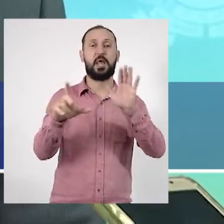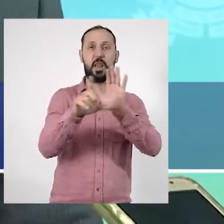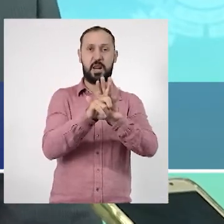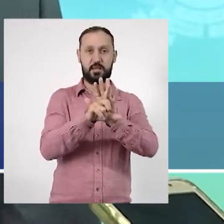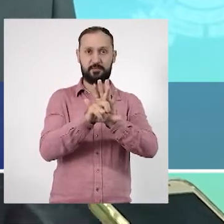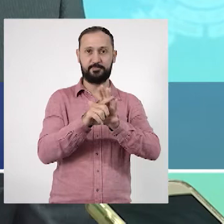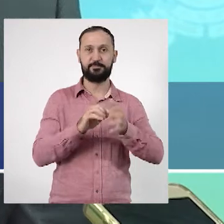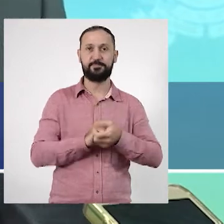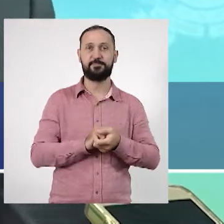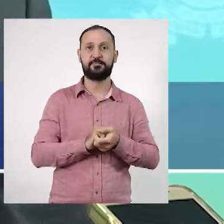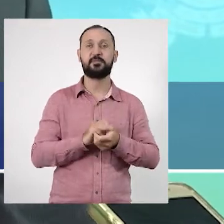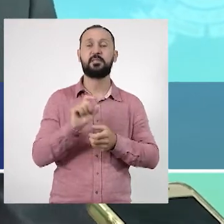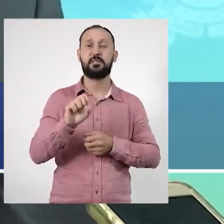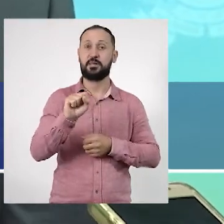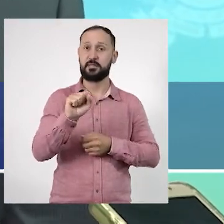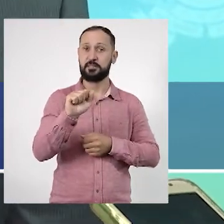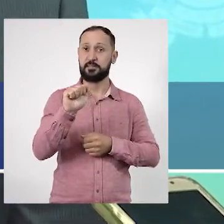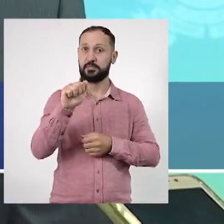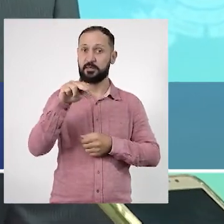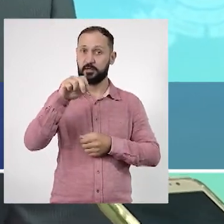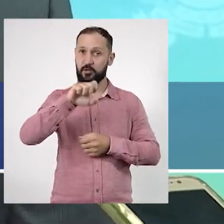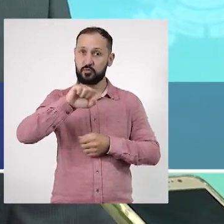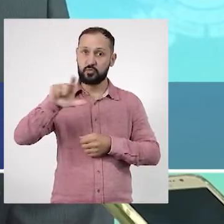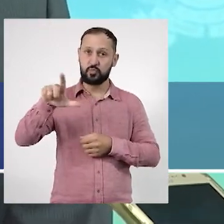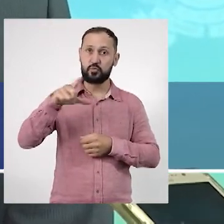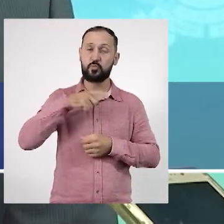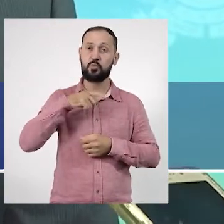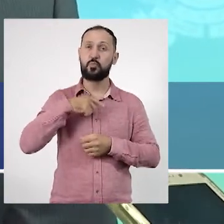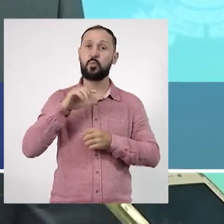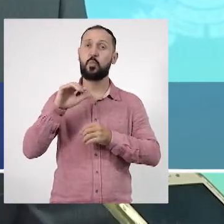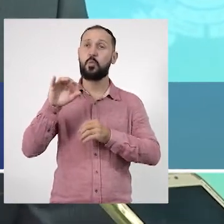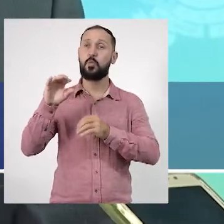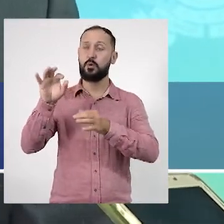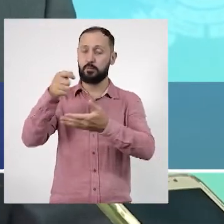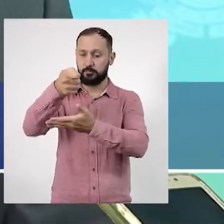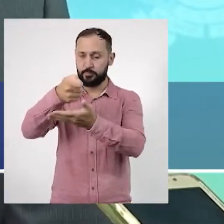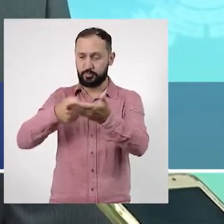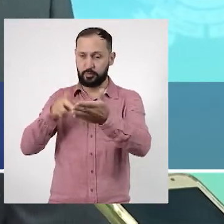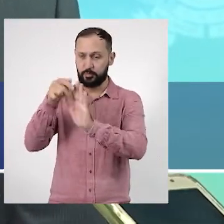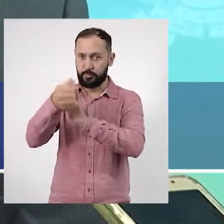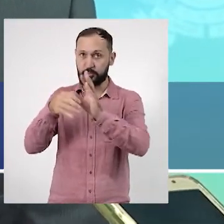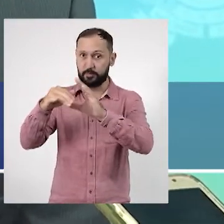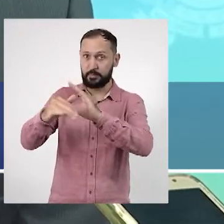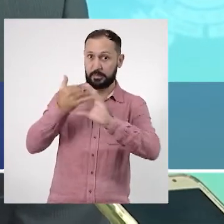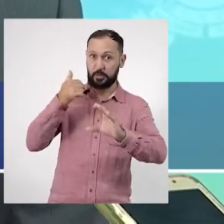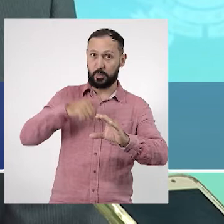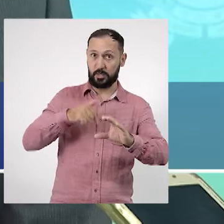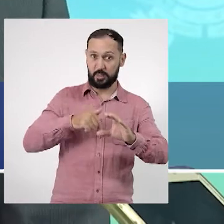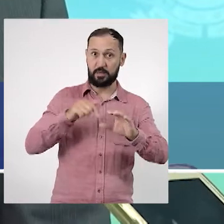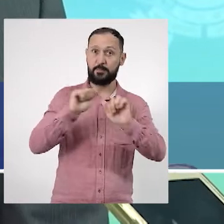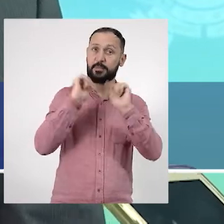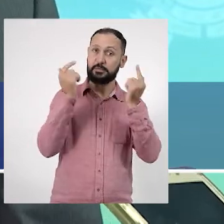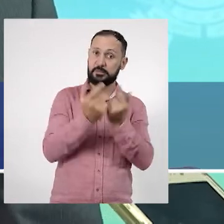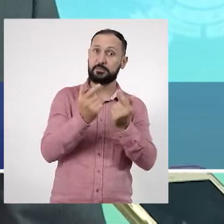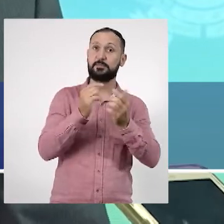formatação de lei. De forma que a Sanesul encaminhou para a Assembleia Legislativa um projeto